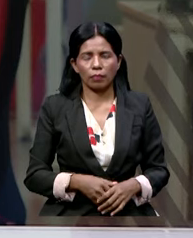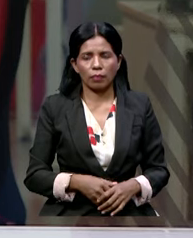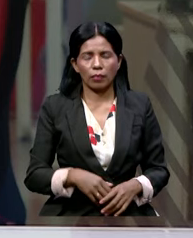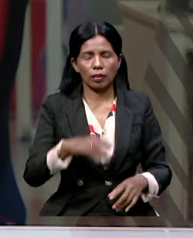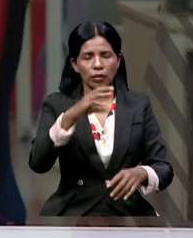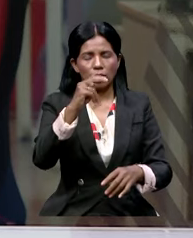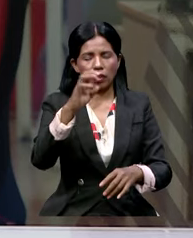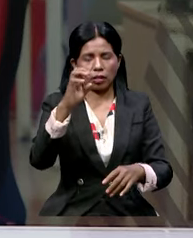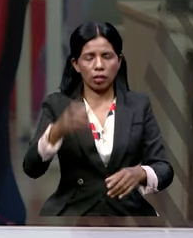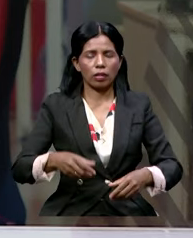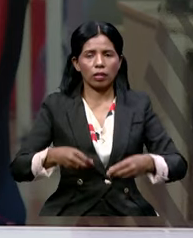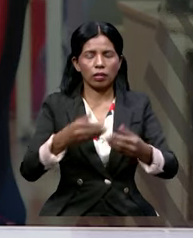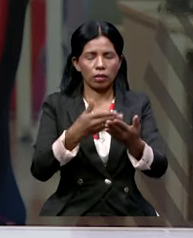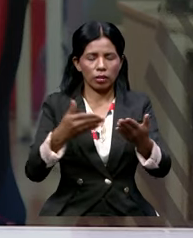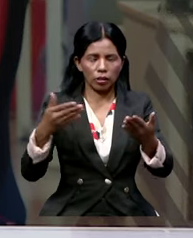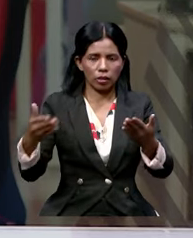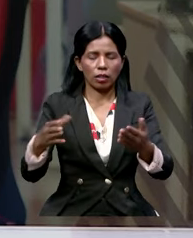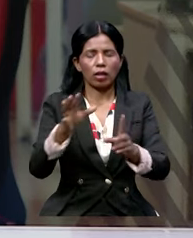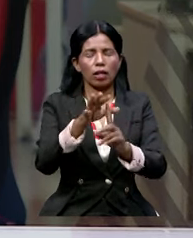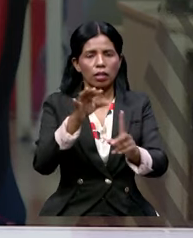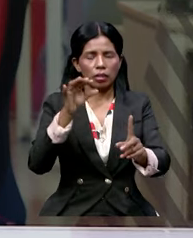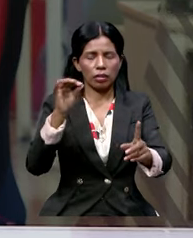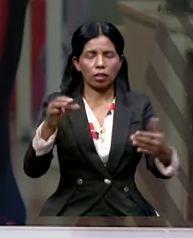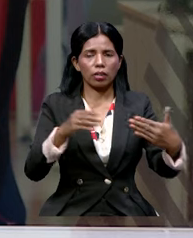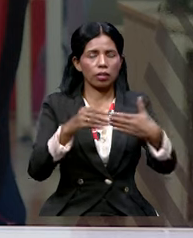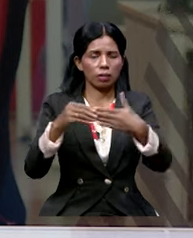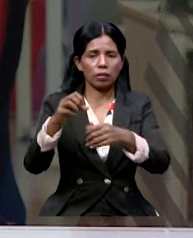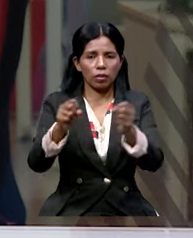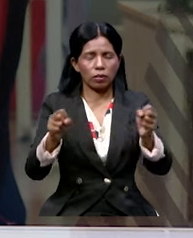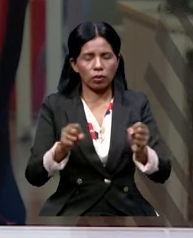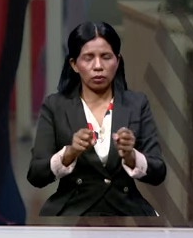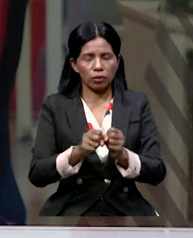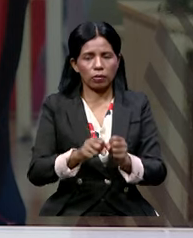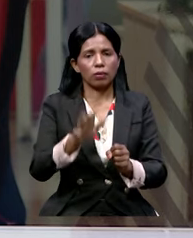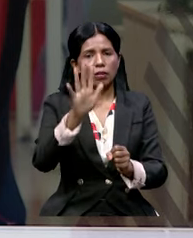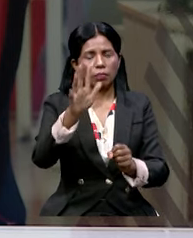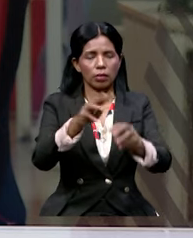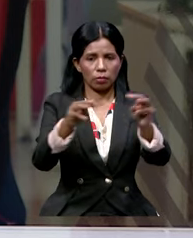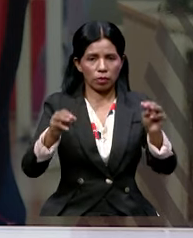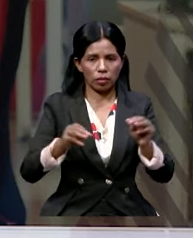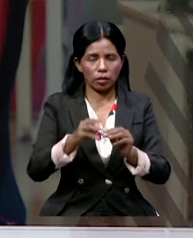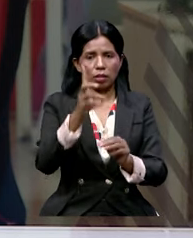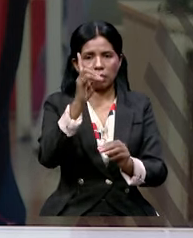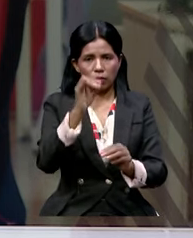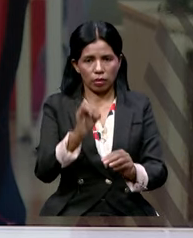CNE distribui material eleição liderança comunitária Basuco Lima e ao município dele.